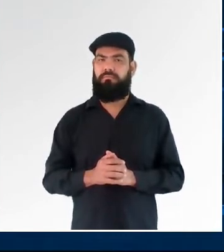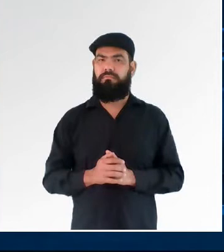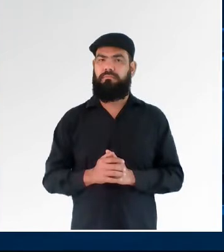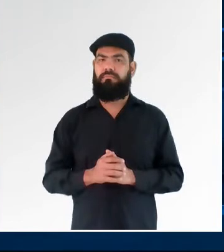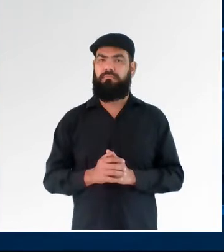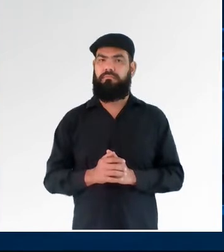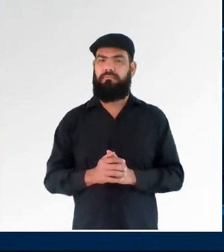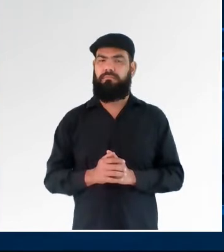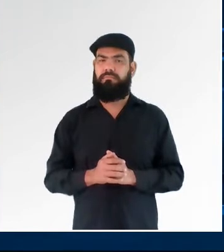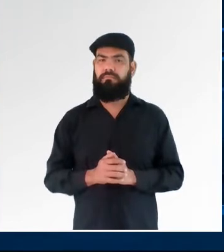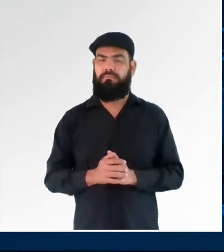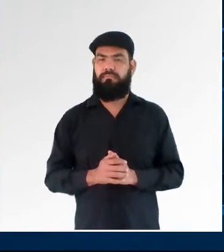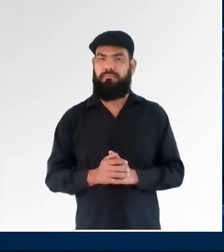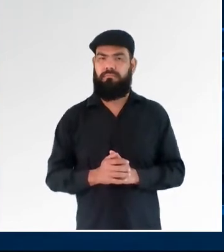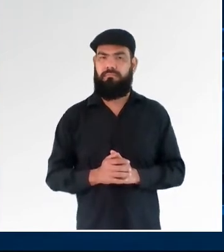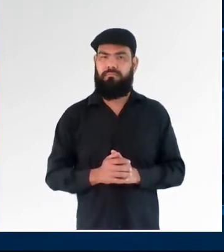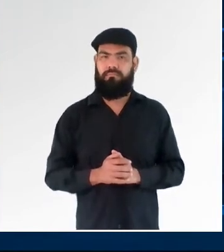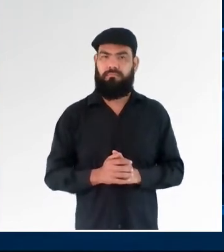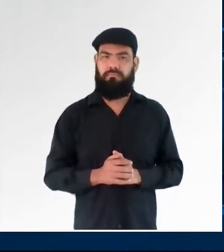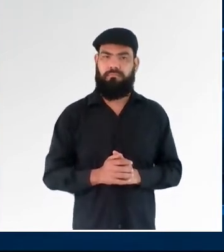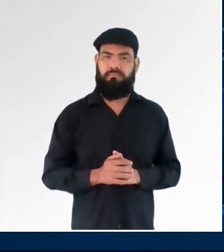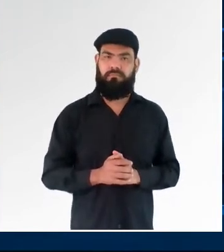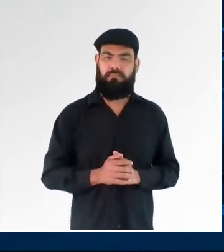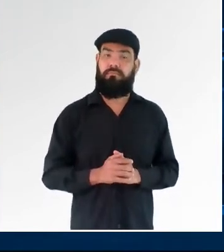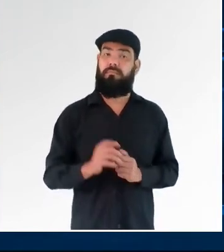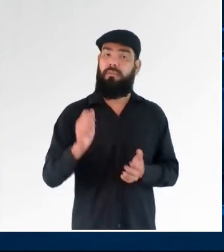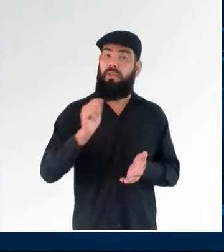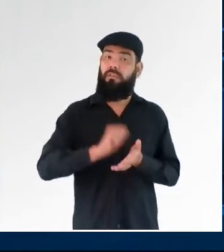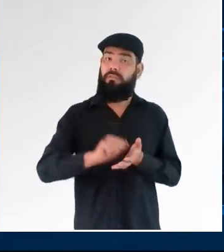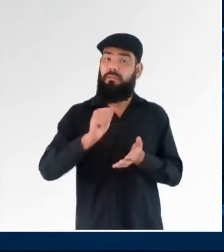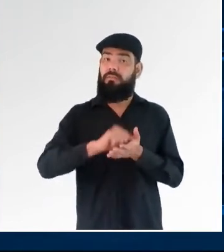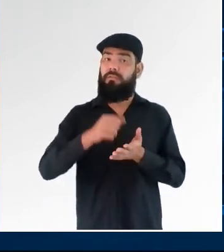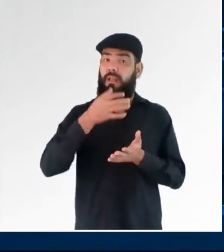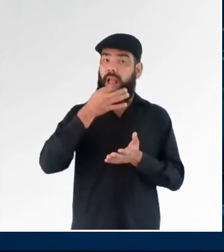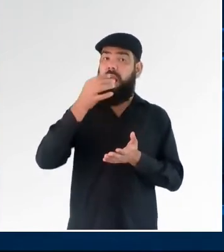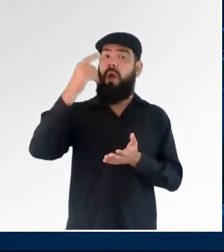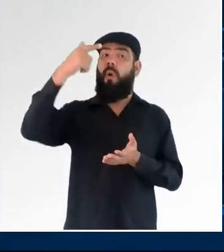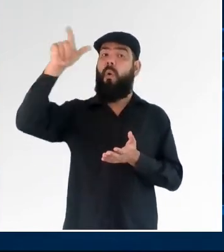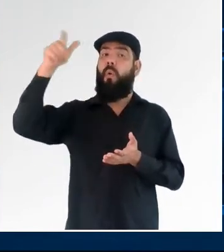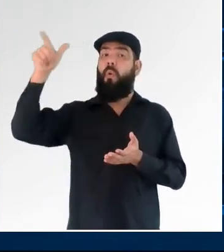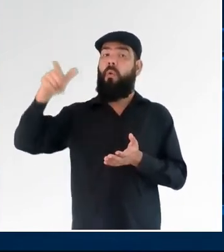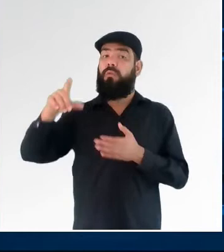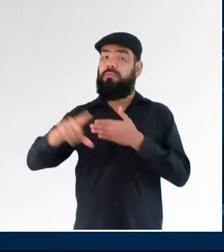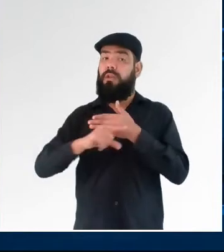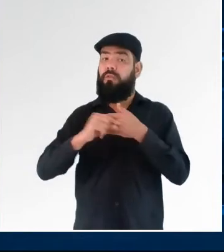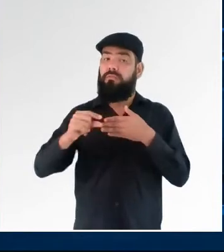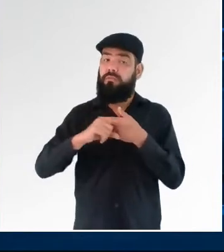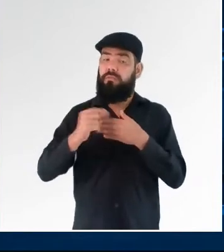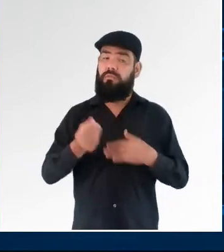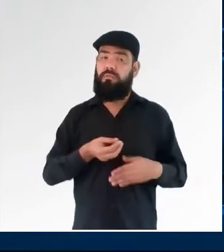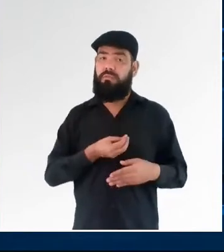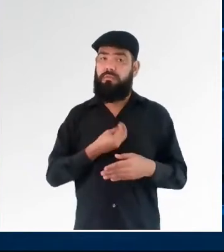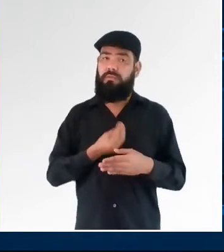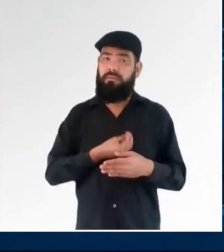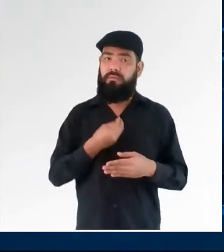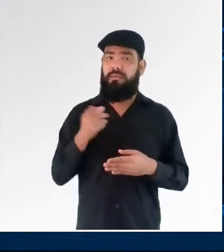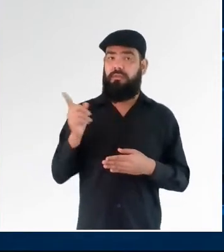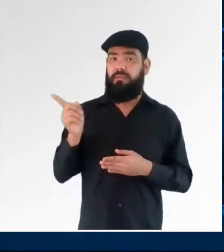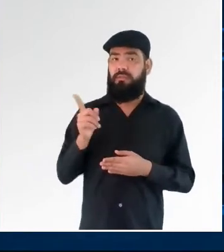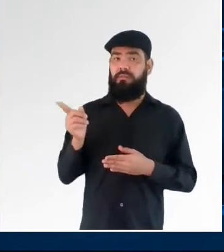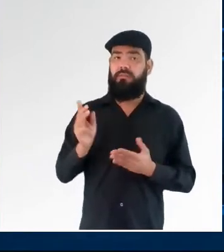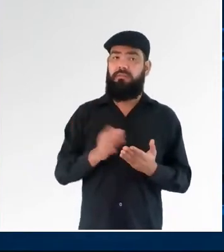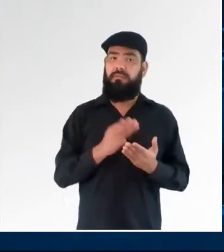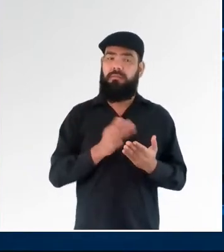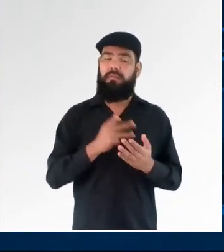Dickens. Notem aqui que ele vai citar também outros autores, né, falando aí sobre a vida sobre o livro, mas vai citar,